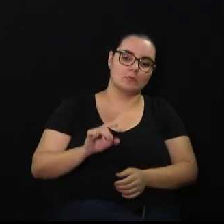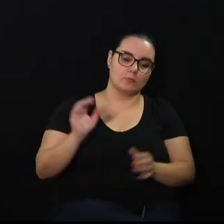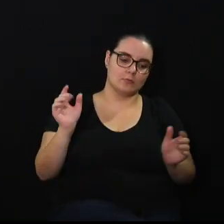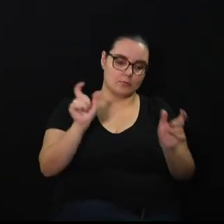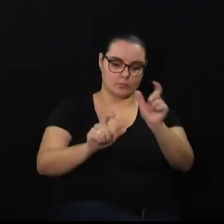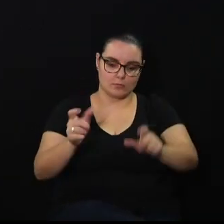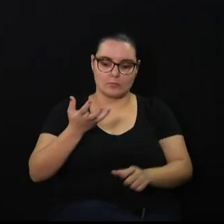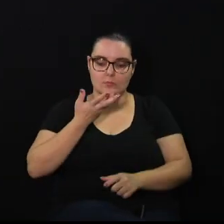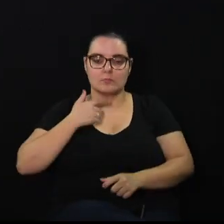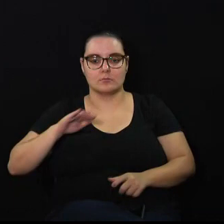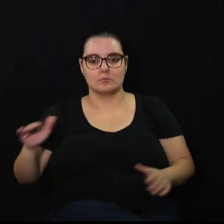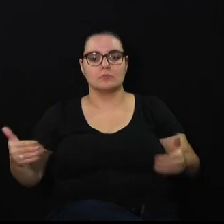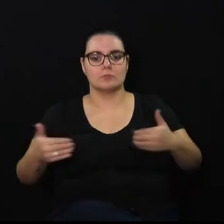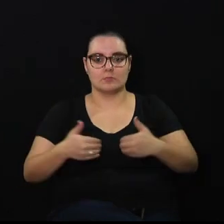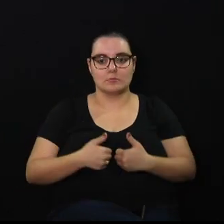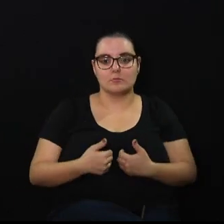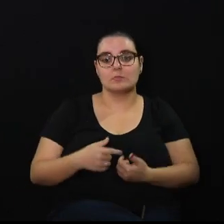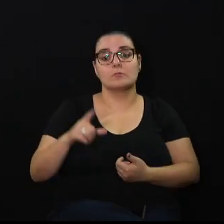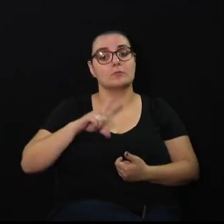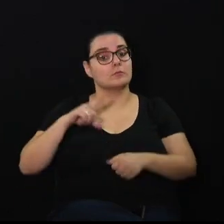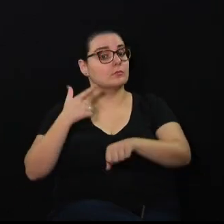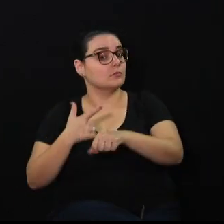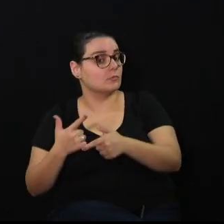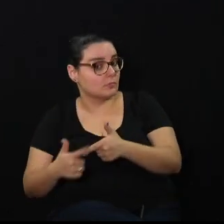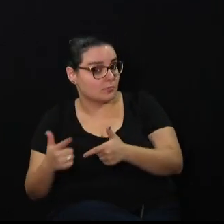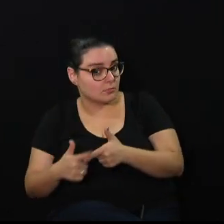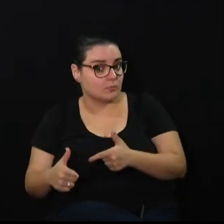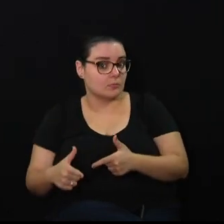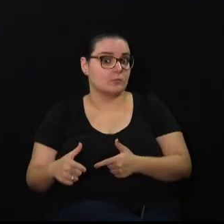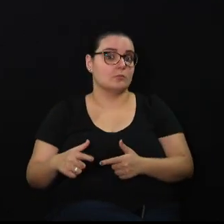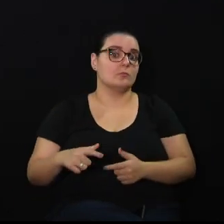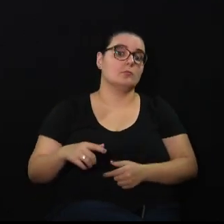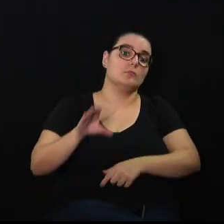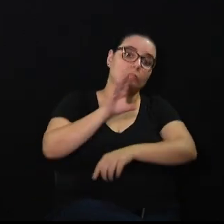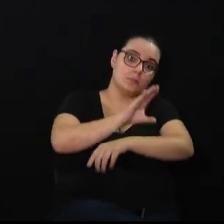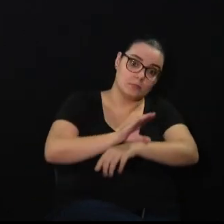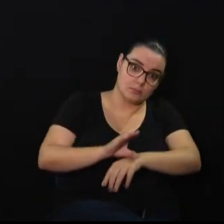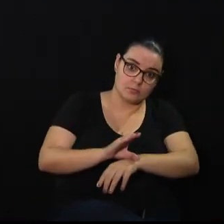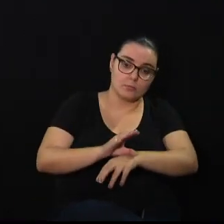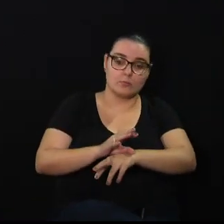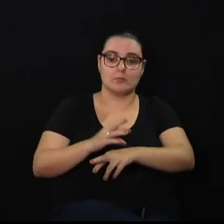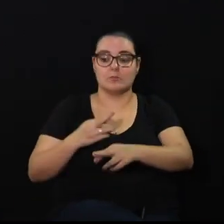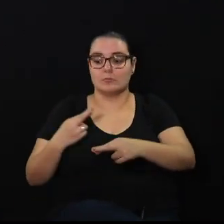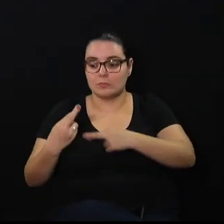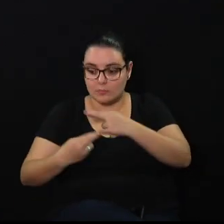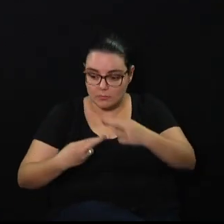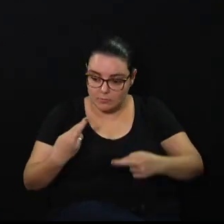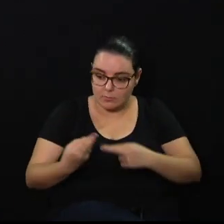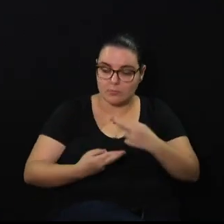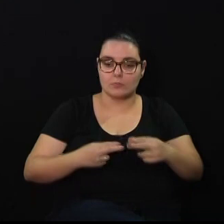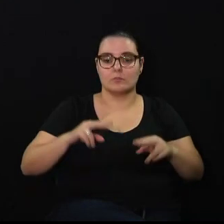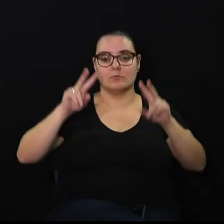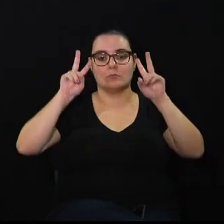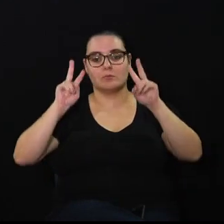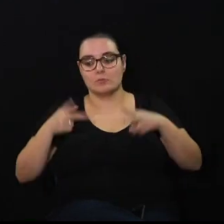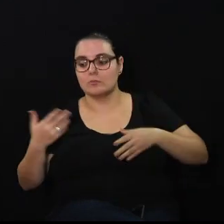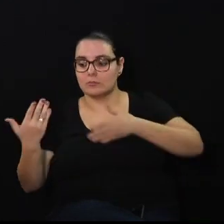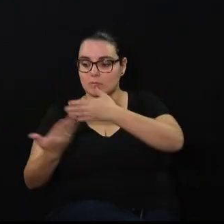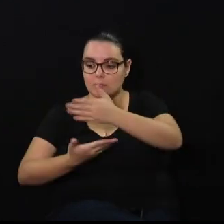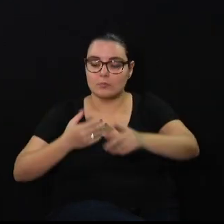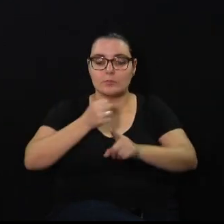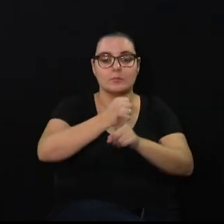indivíduo que tem uma queixa comportamental que esteja numa relação é é humana com outras pessoas no grupo